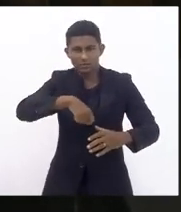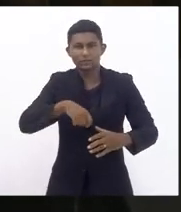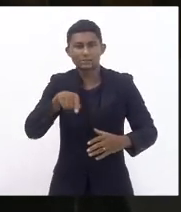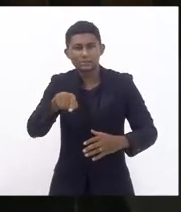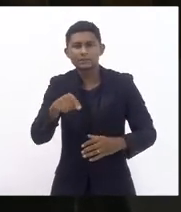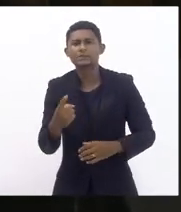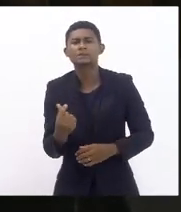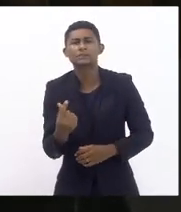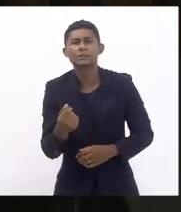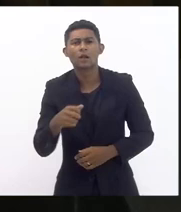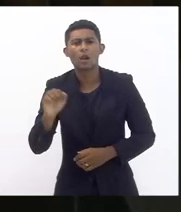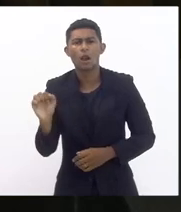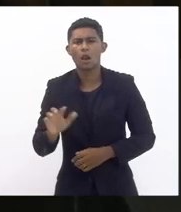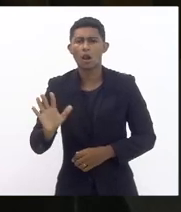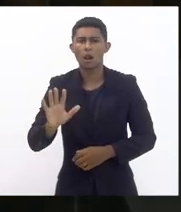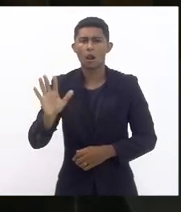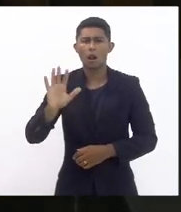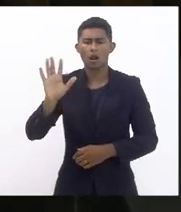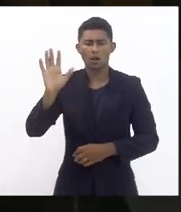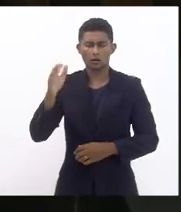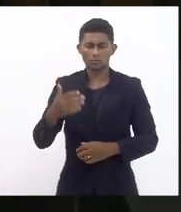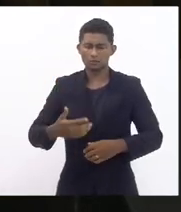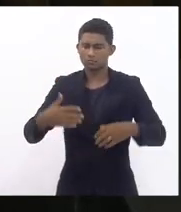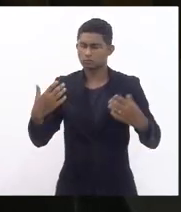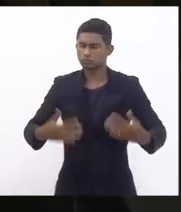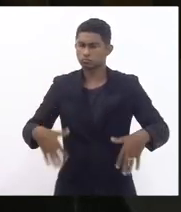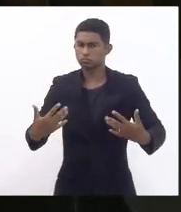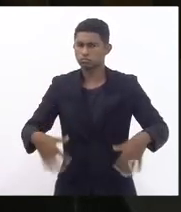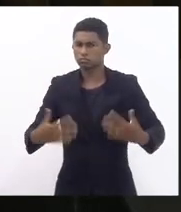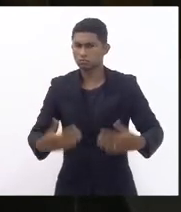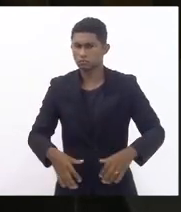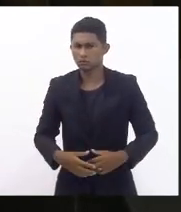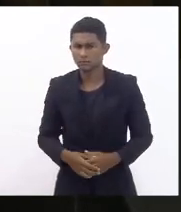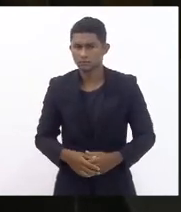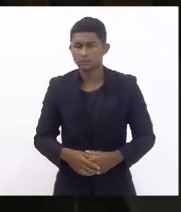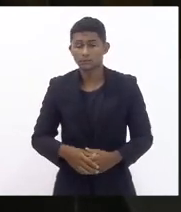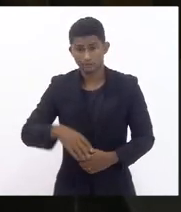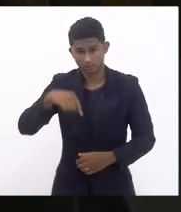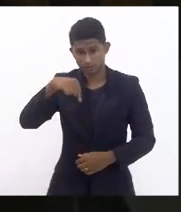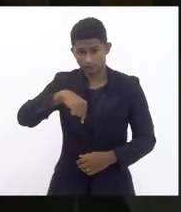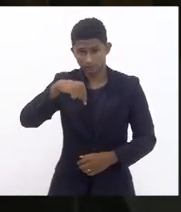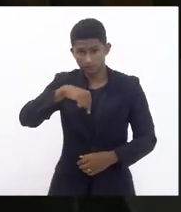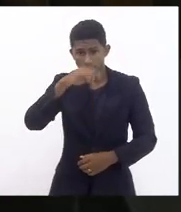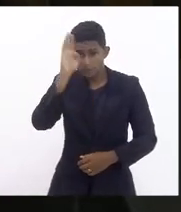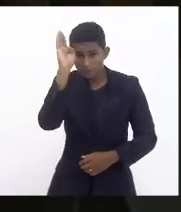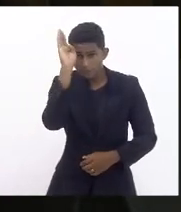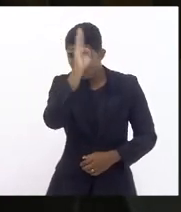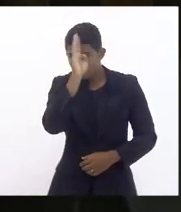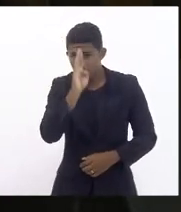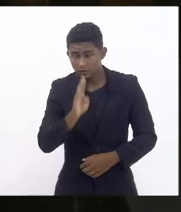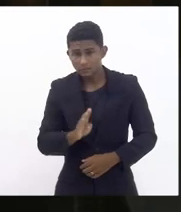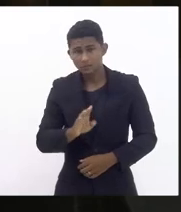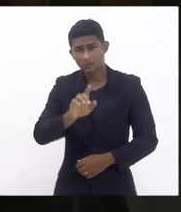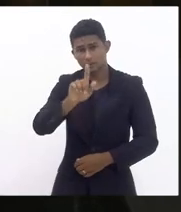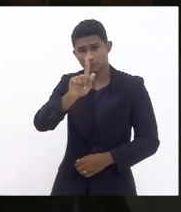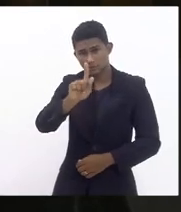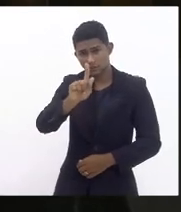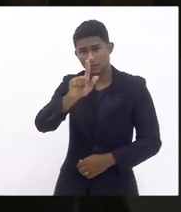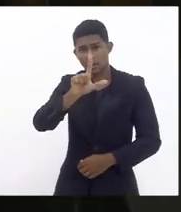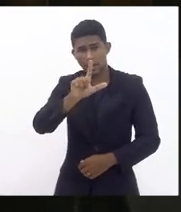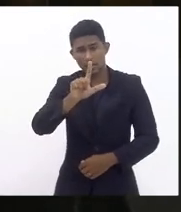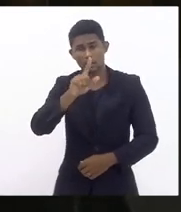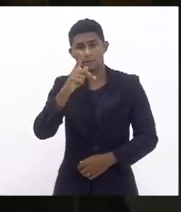Imagine, senhora presidente, que o Brasil é importador de GLP, de